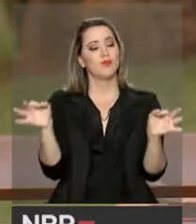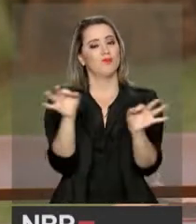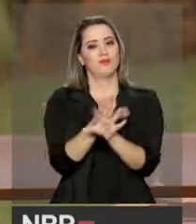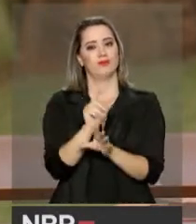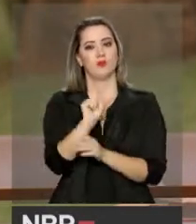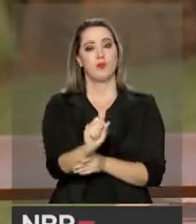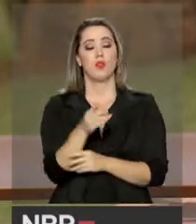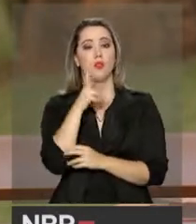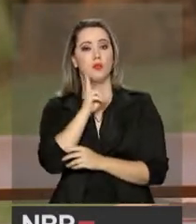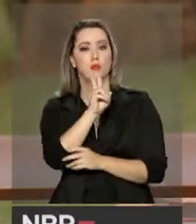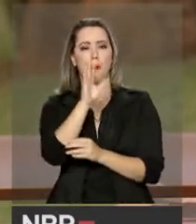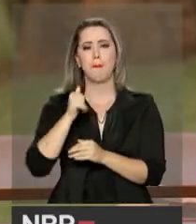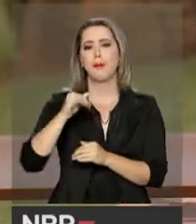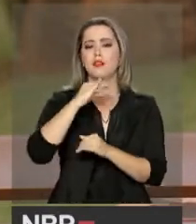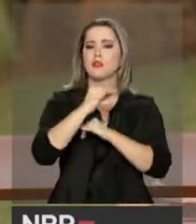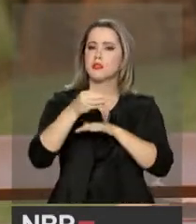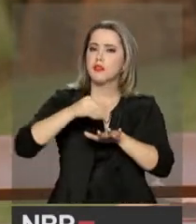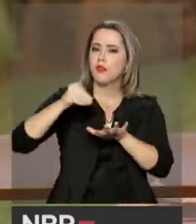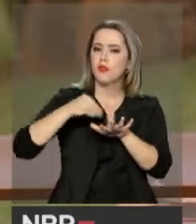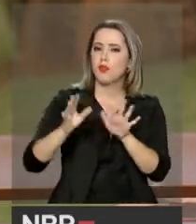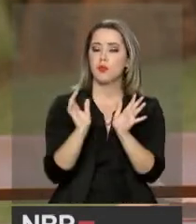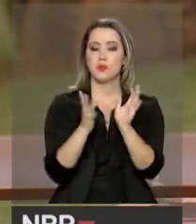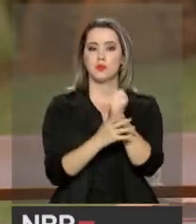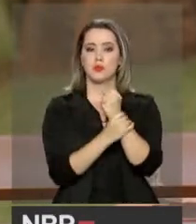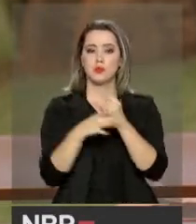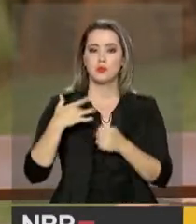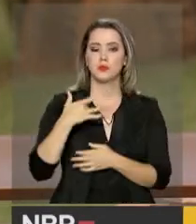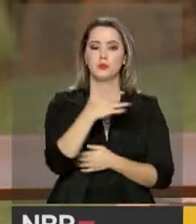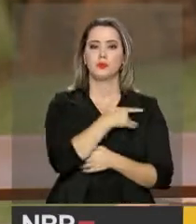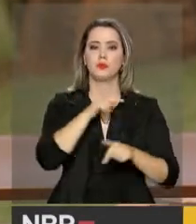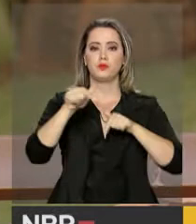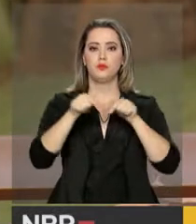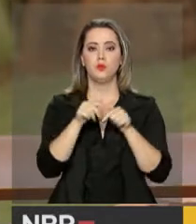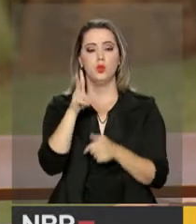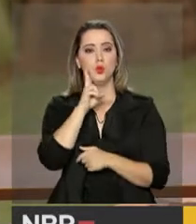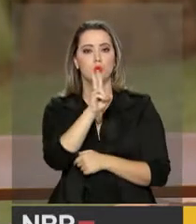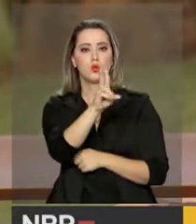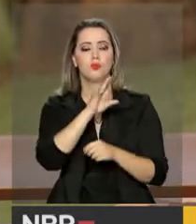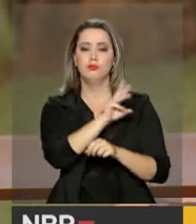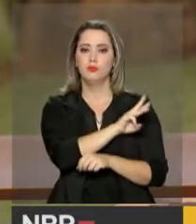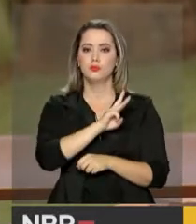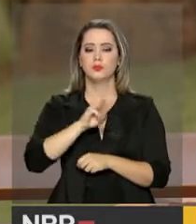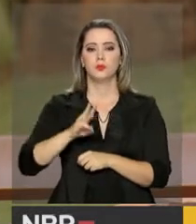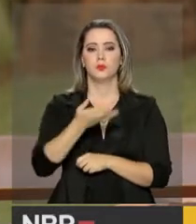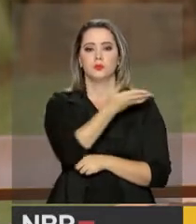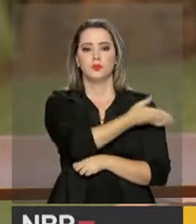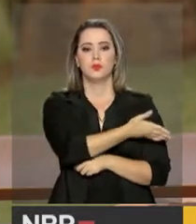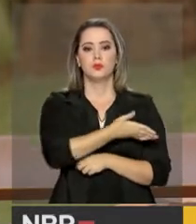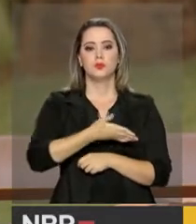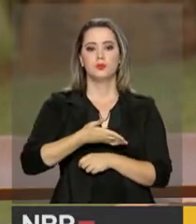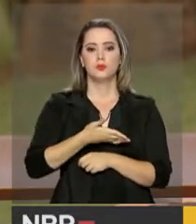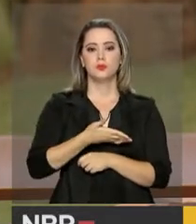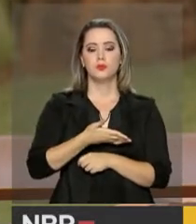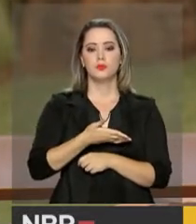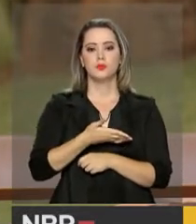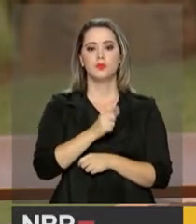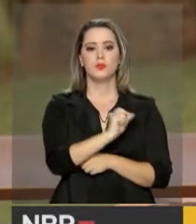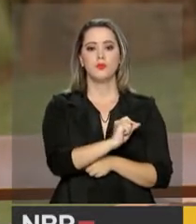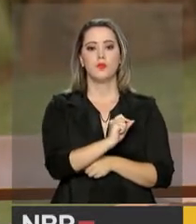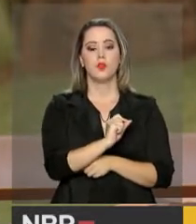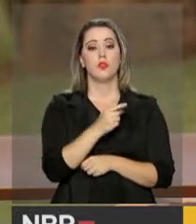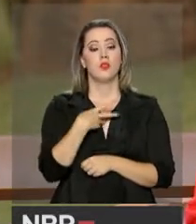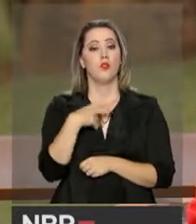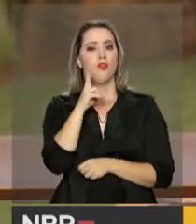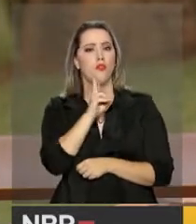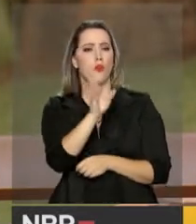por aqui. Para mais informações sobre segurança e saúde no trabalho, basta acessar o site do Ministério do Trabalho que aparece aí na sua tela.